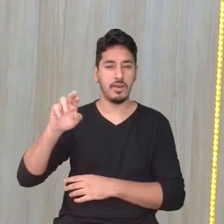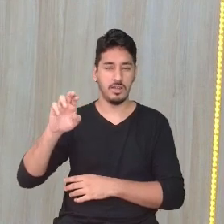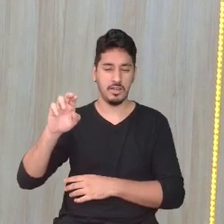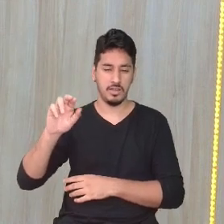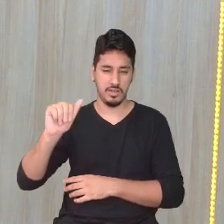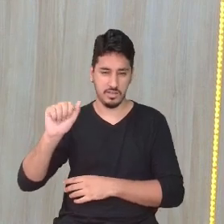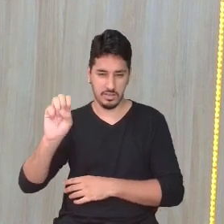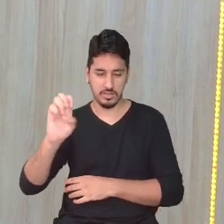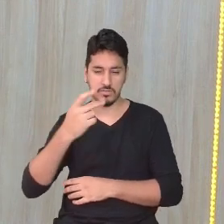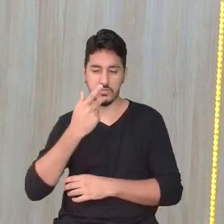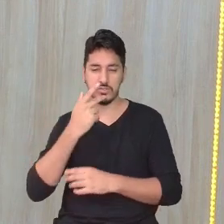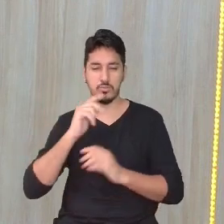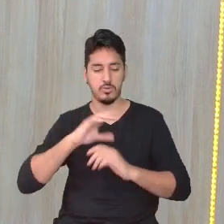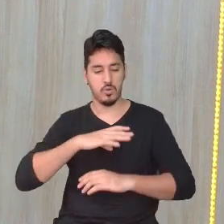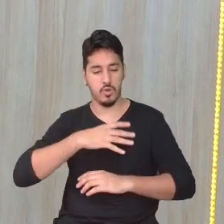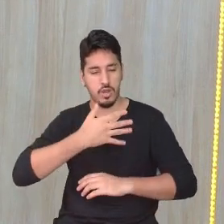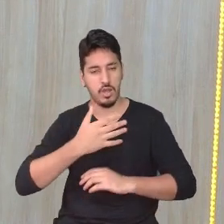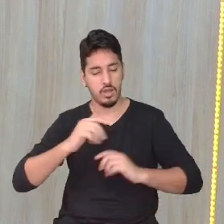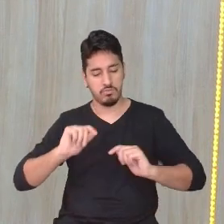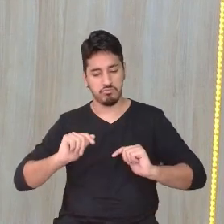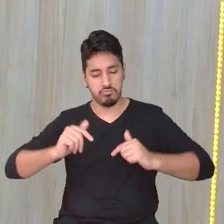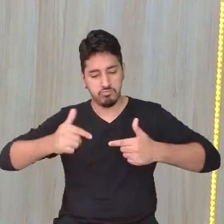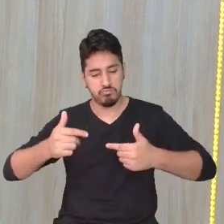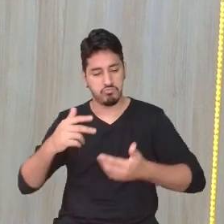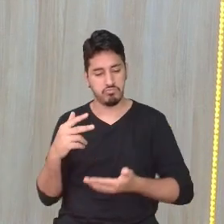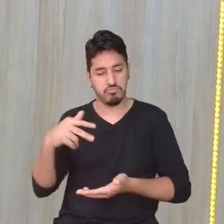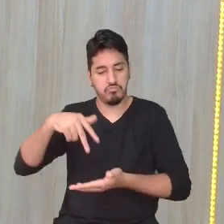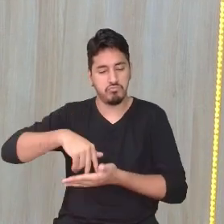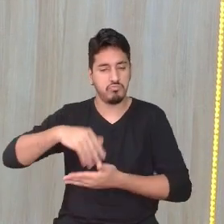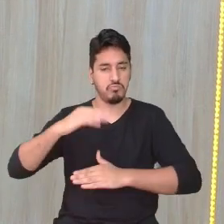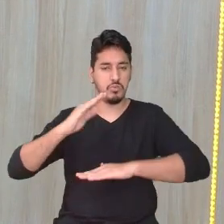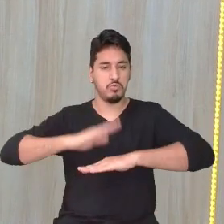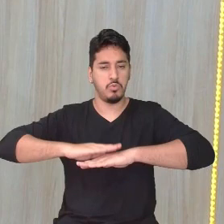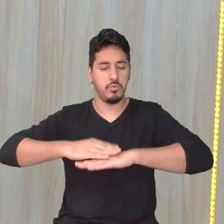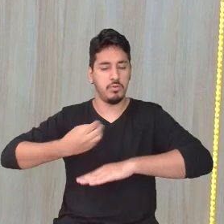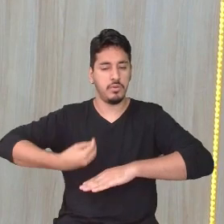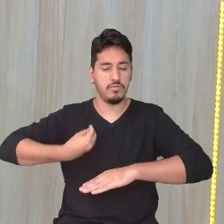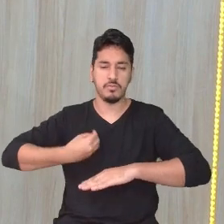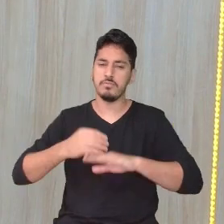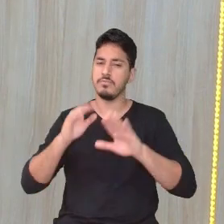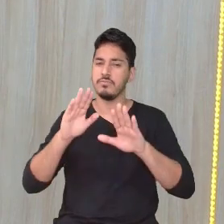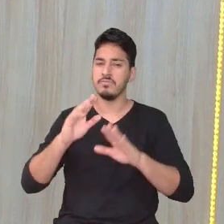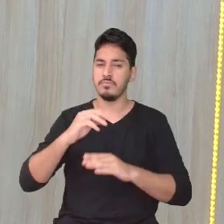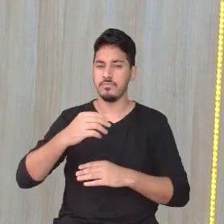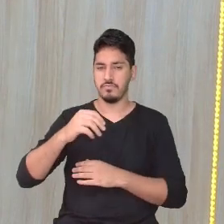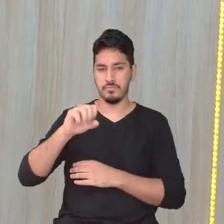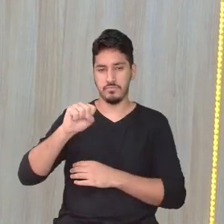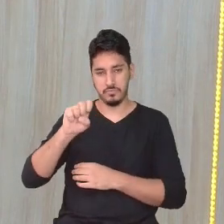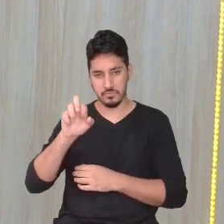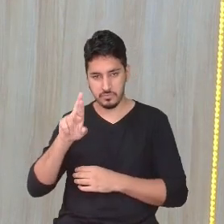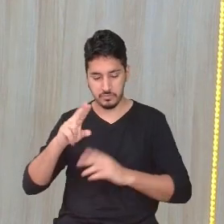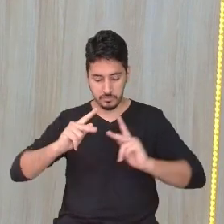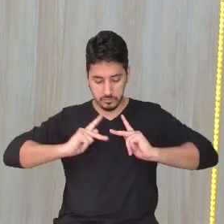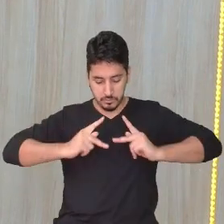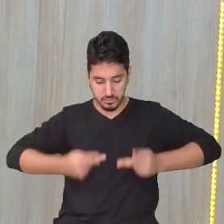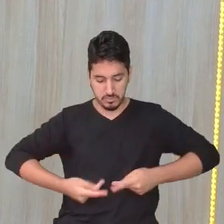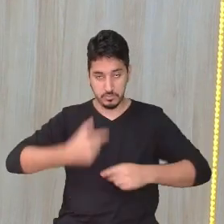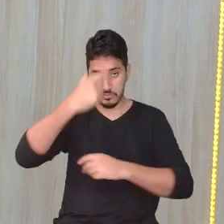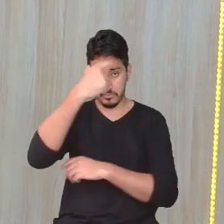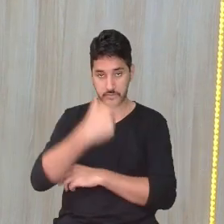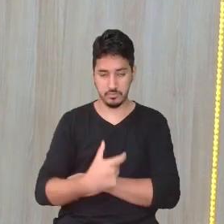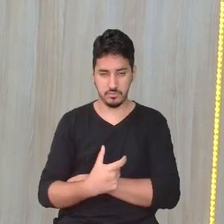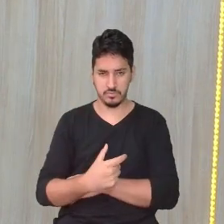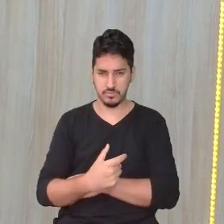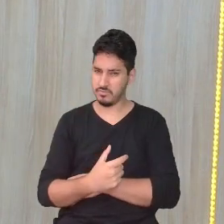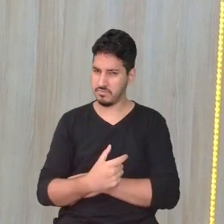questão da coragem, do enfrentamento, de que a gente pode ter autonomia com a nossa vida. Mas o ser humano não foi feito